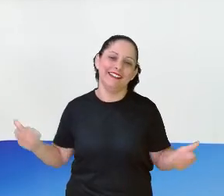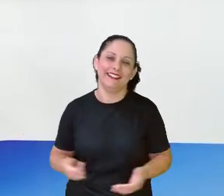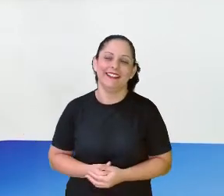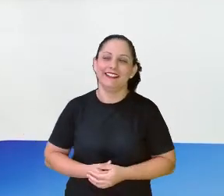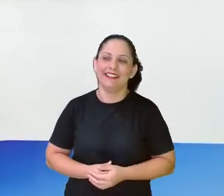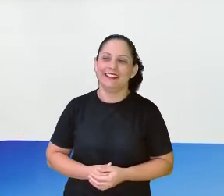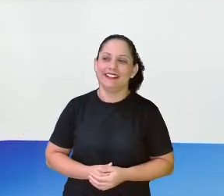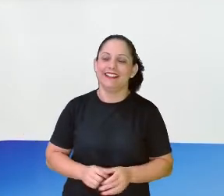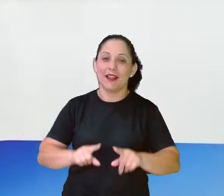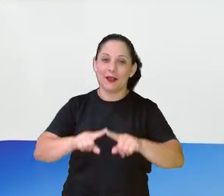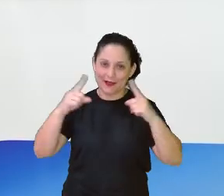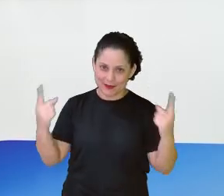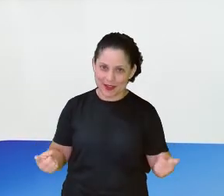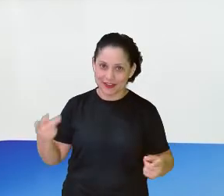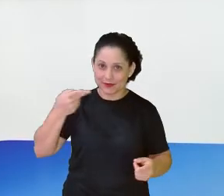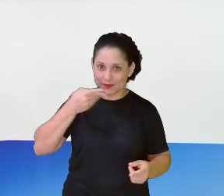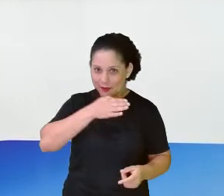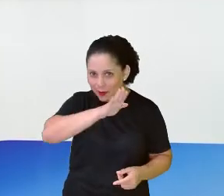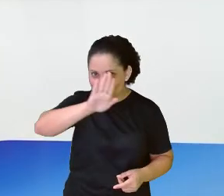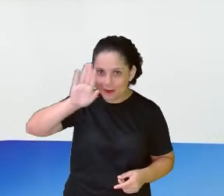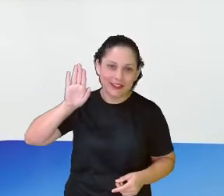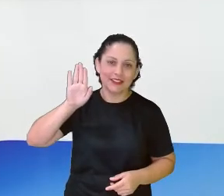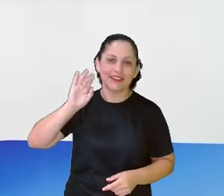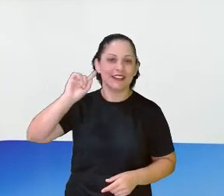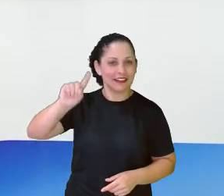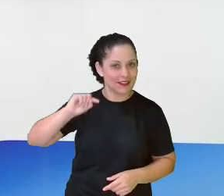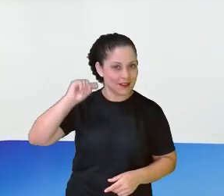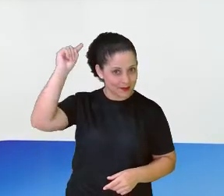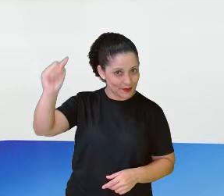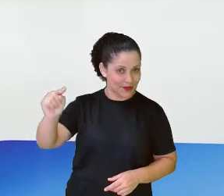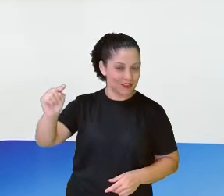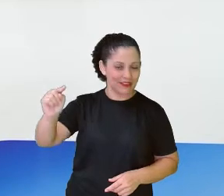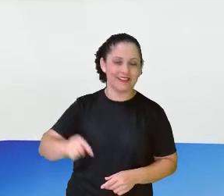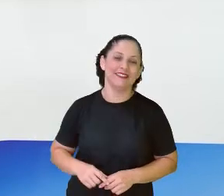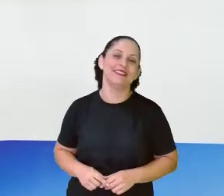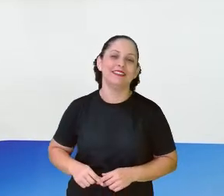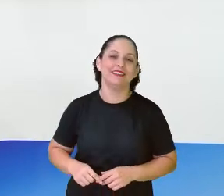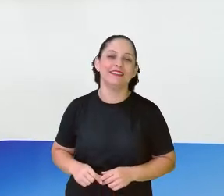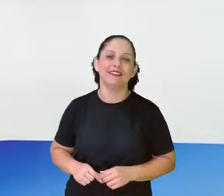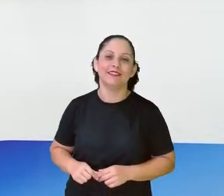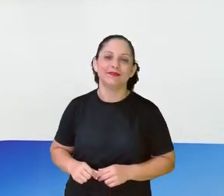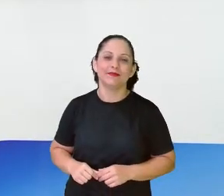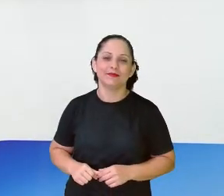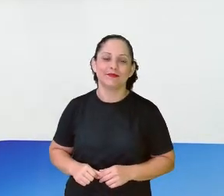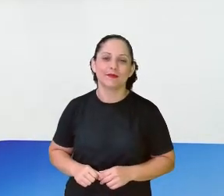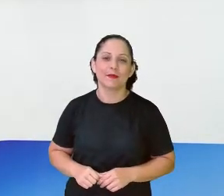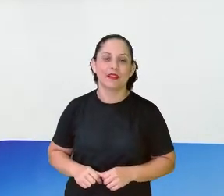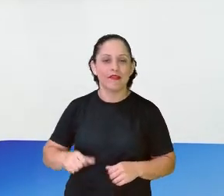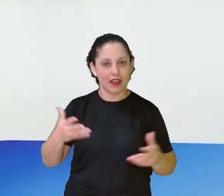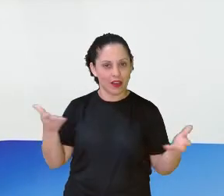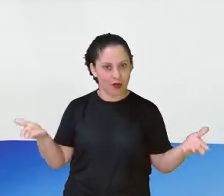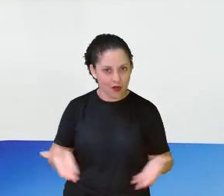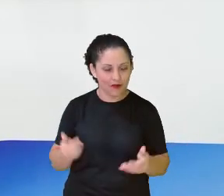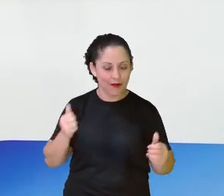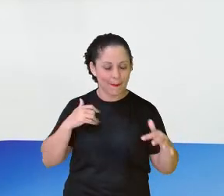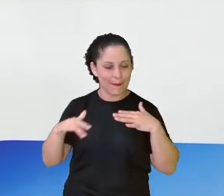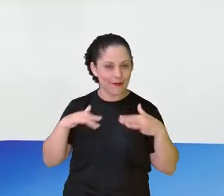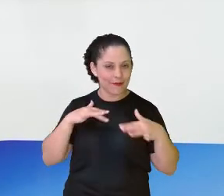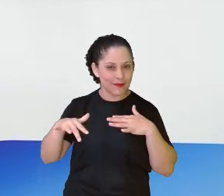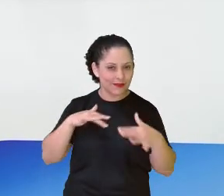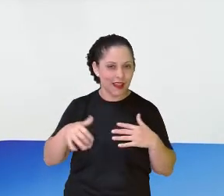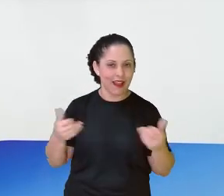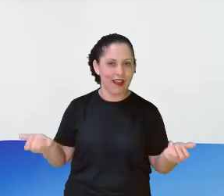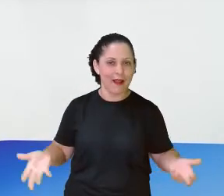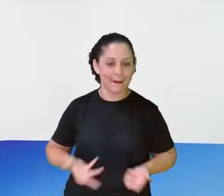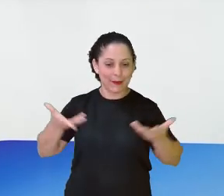Mas eu prometo, segundo semestre vem aí. Então, a gente vai movimentar um pouco essas aulas.